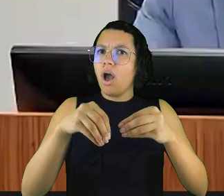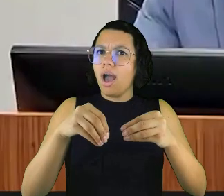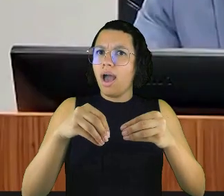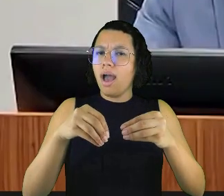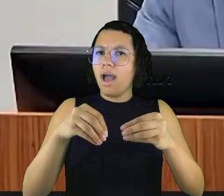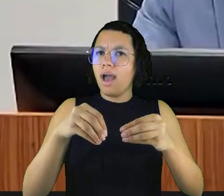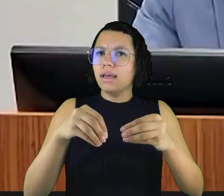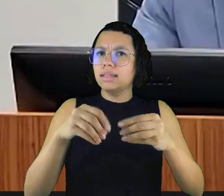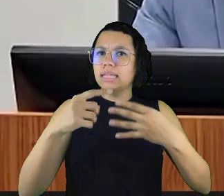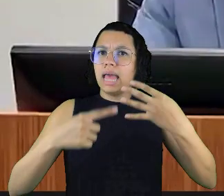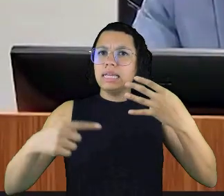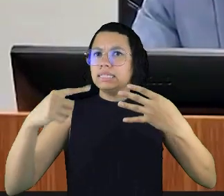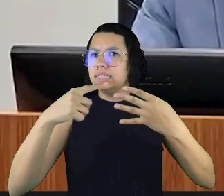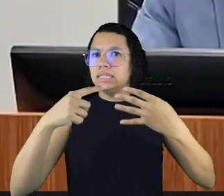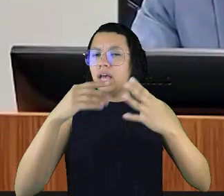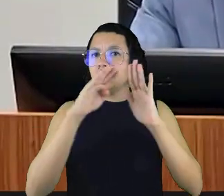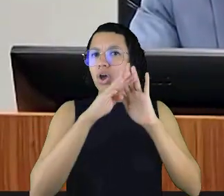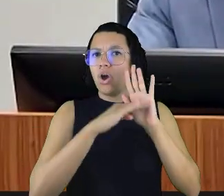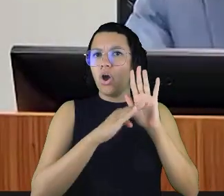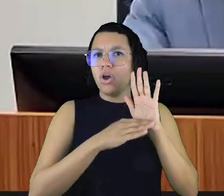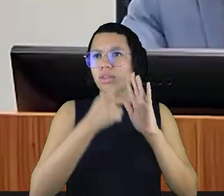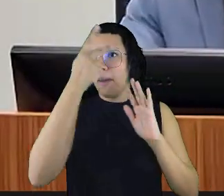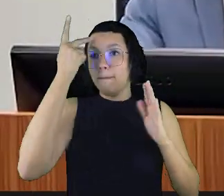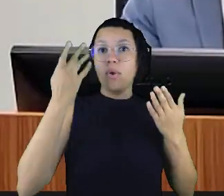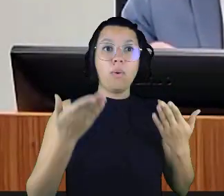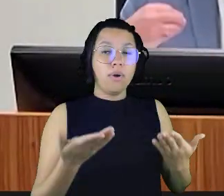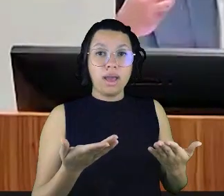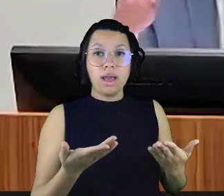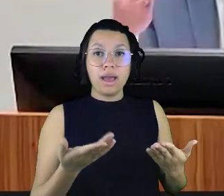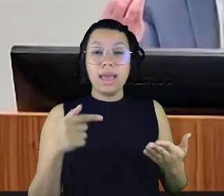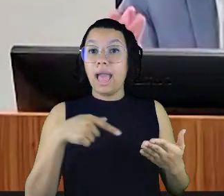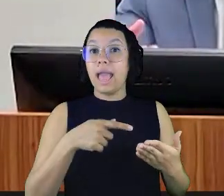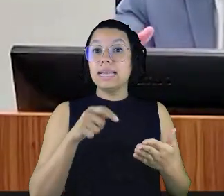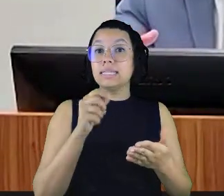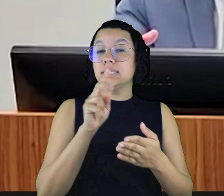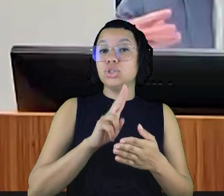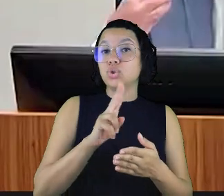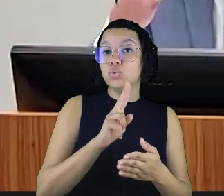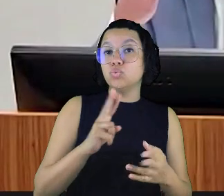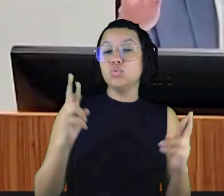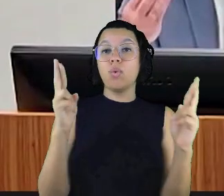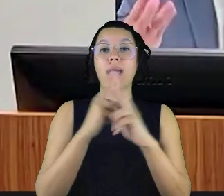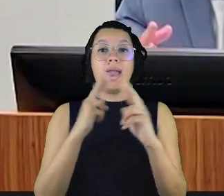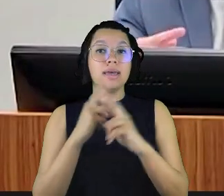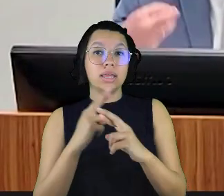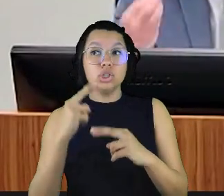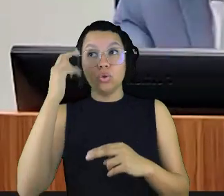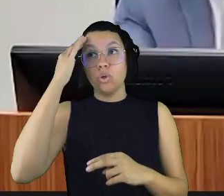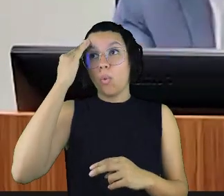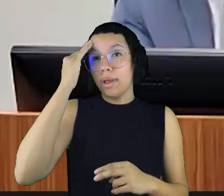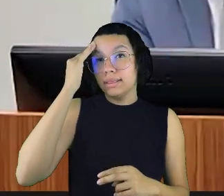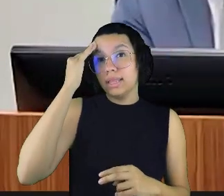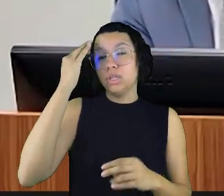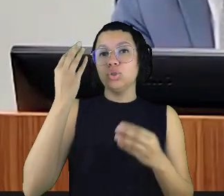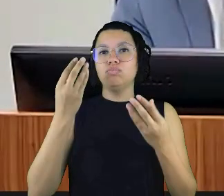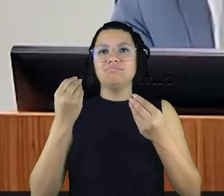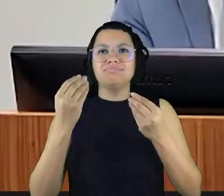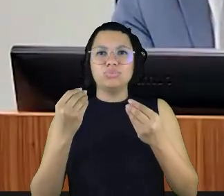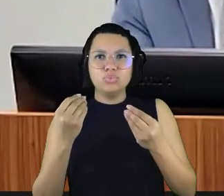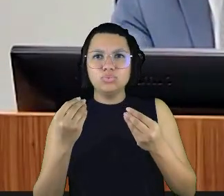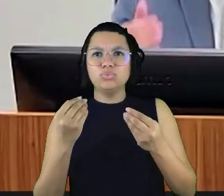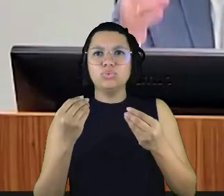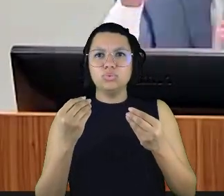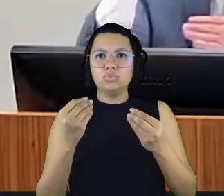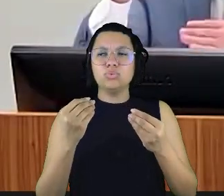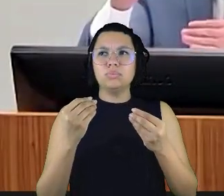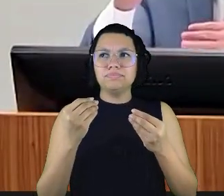alguém. E essa aplicação envolve um raciocínio que às vezes é muito sofisticado. Você